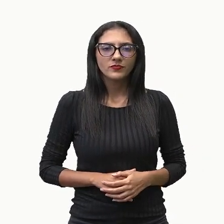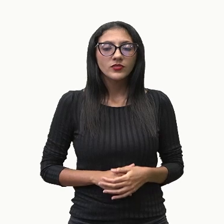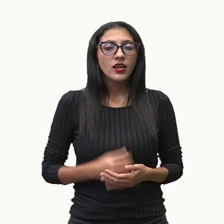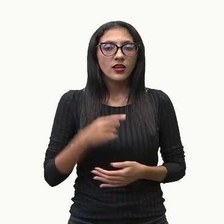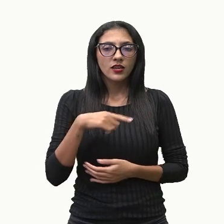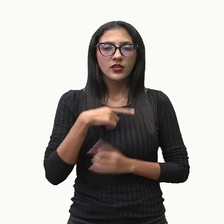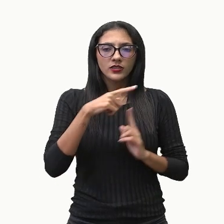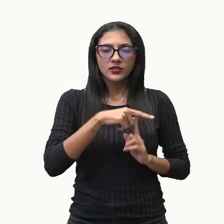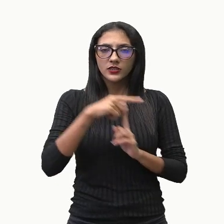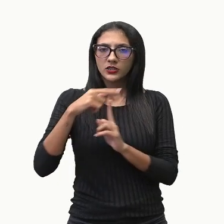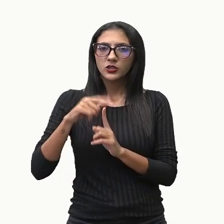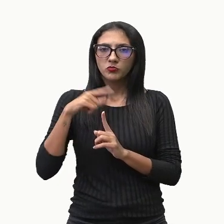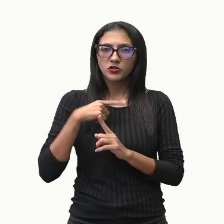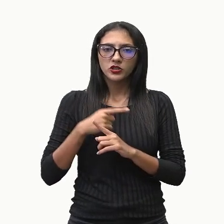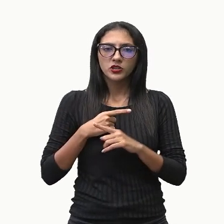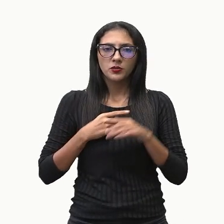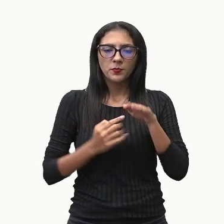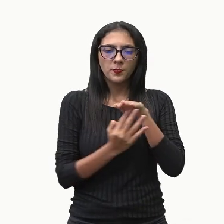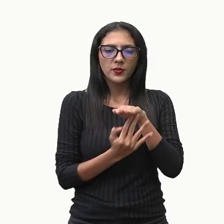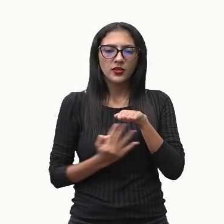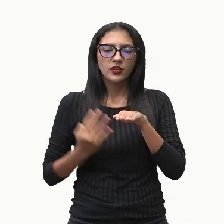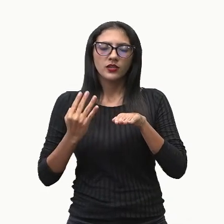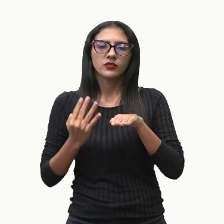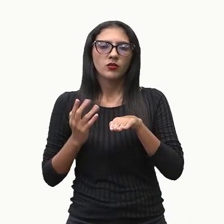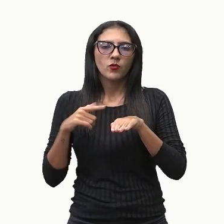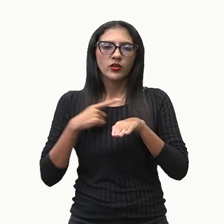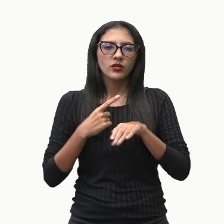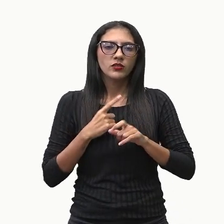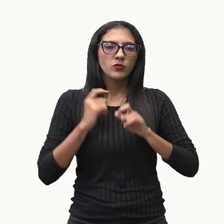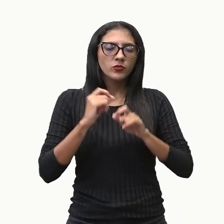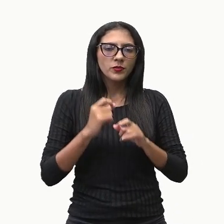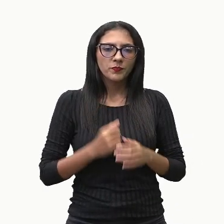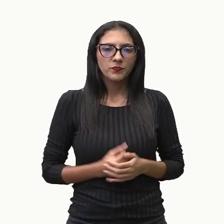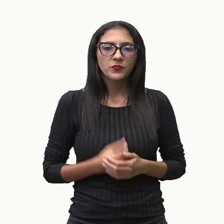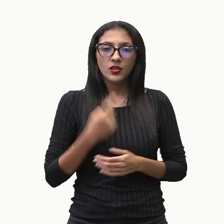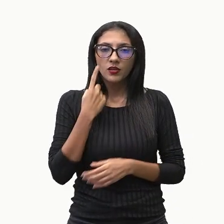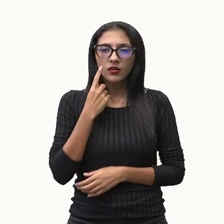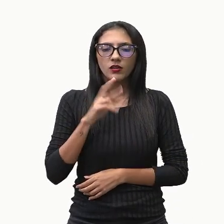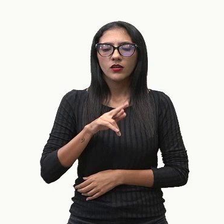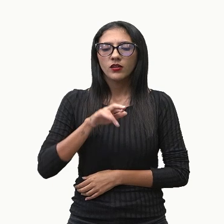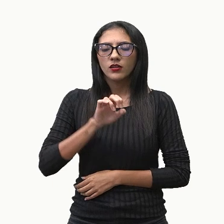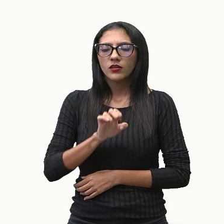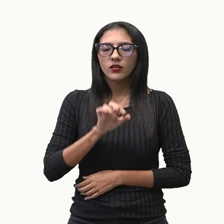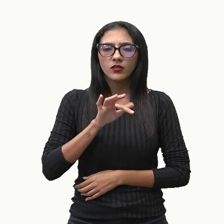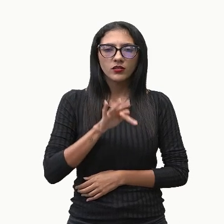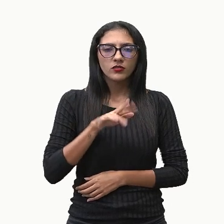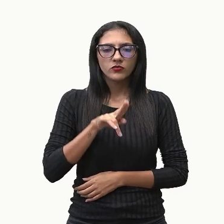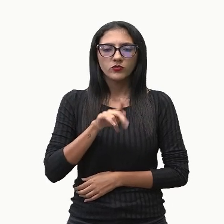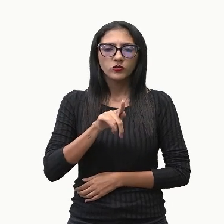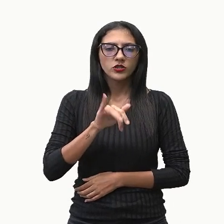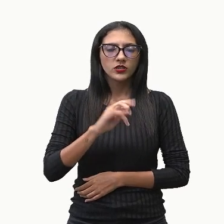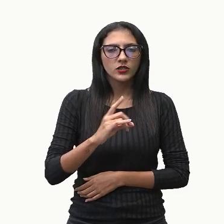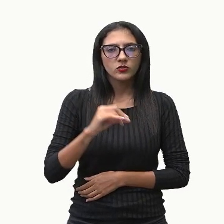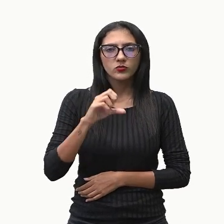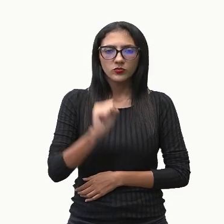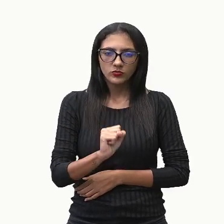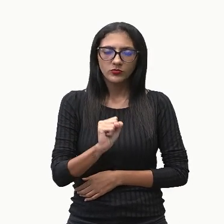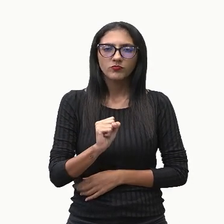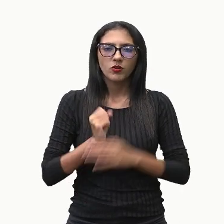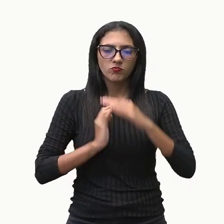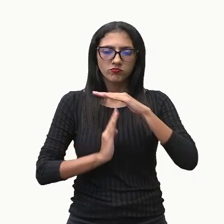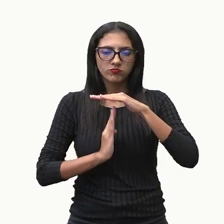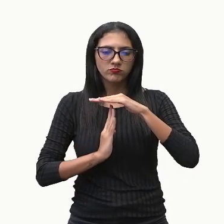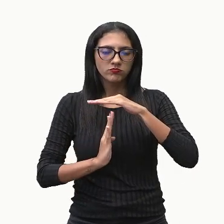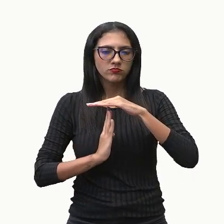tipo de migração, gente, é o que dá origem aos refugiados, tá bom? E aí é